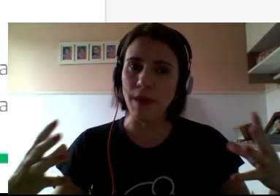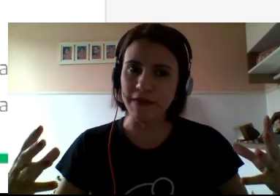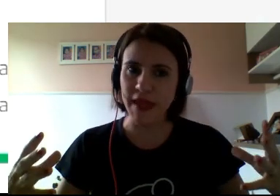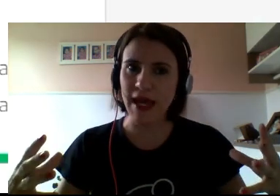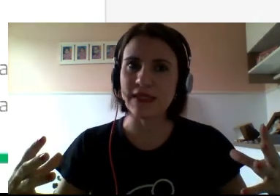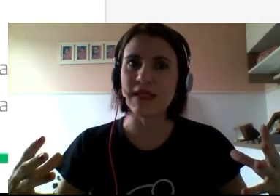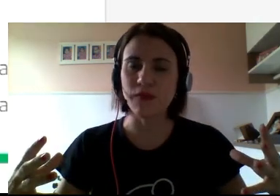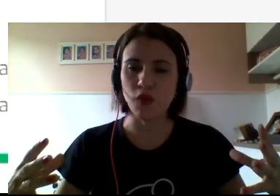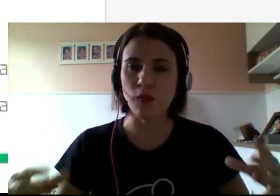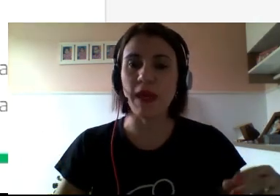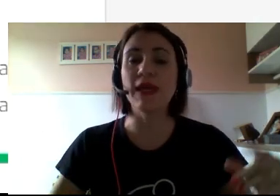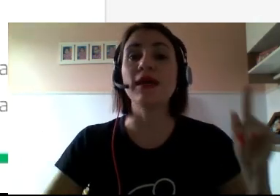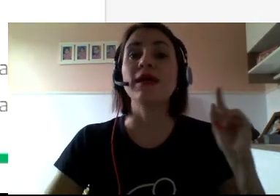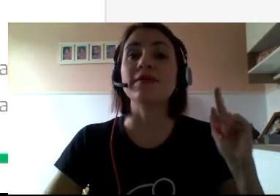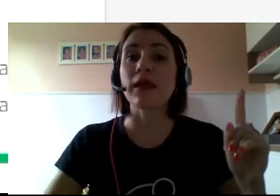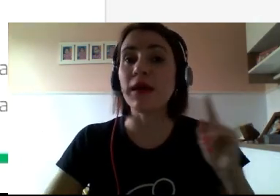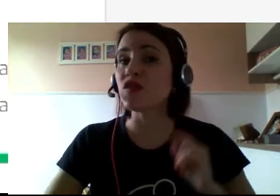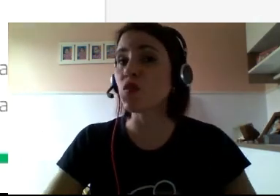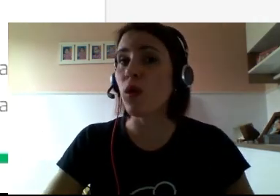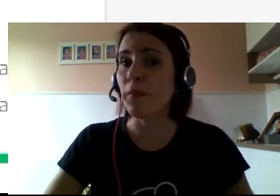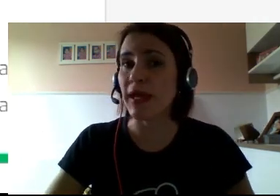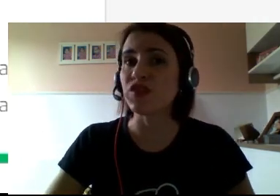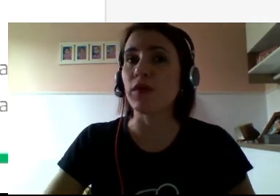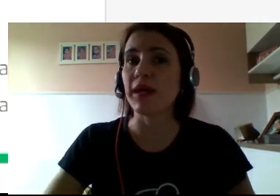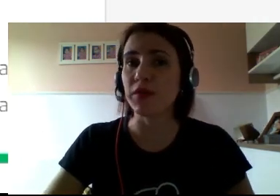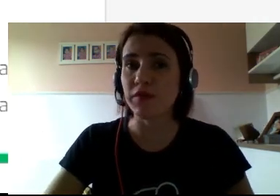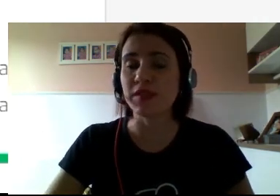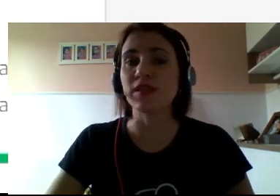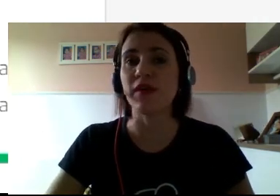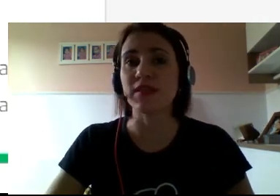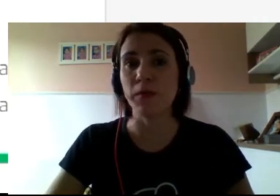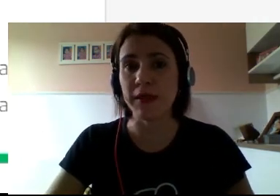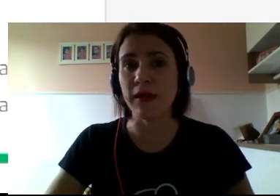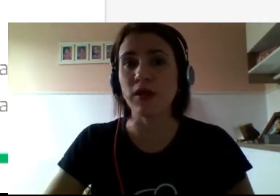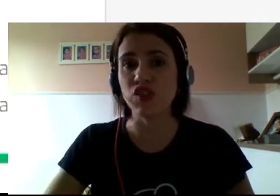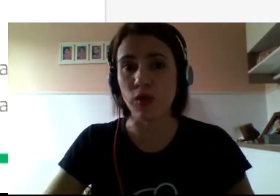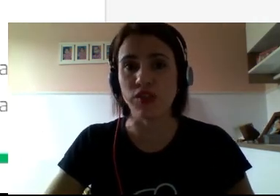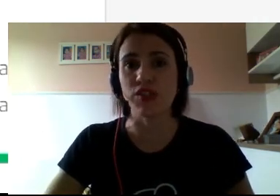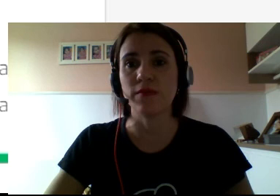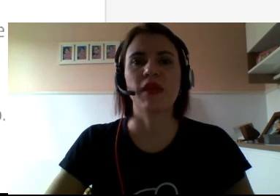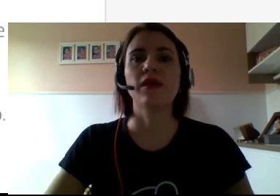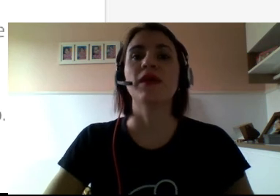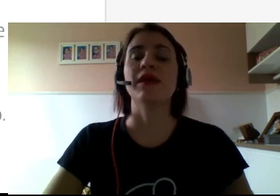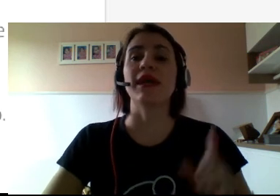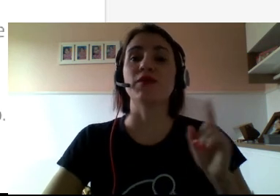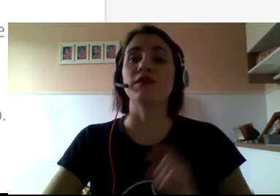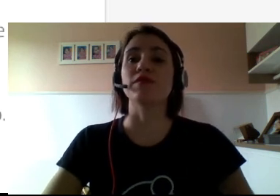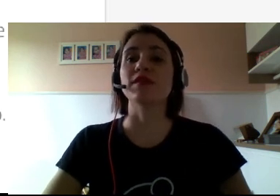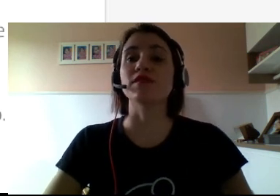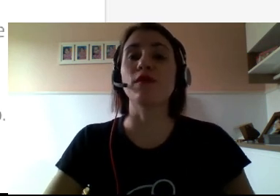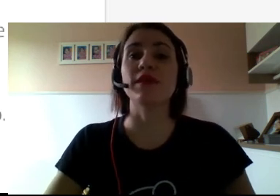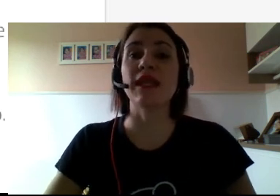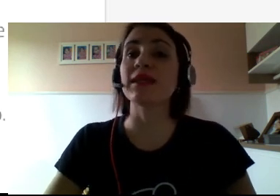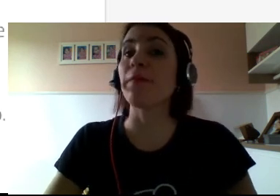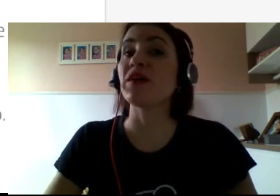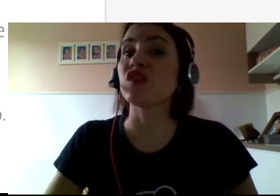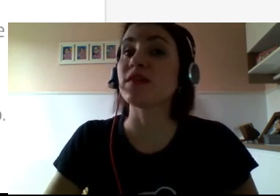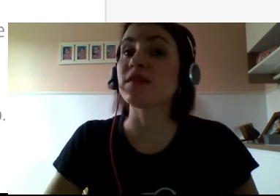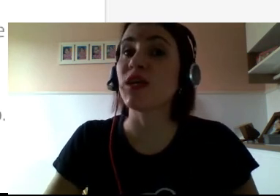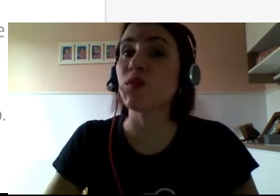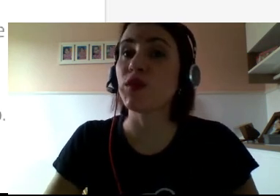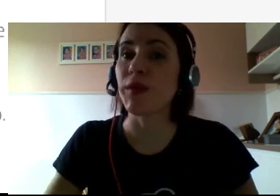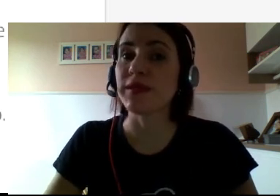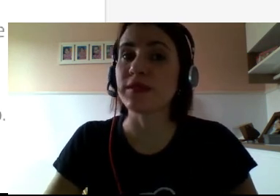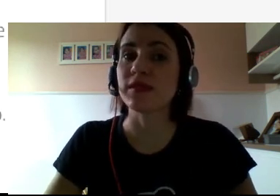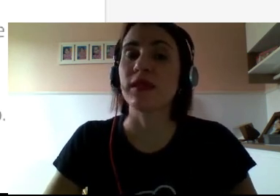colocou com a frase tudo bem E tem mais um complexo que eu quero que vocês façam para aula de hoje quero que vocês voltem